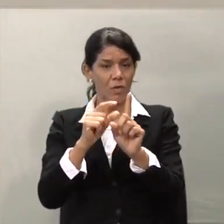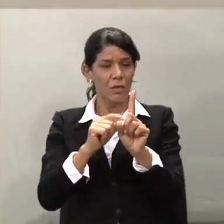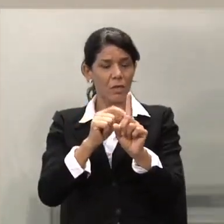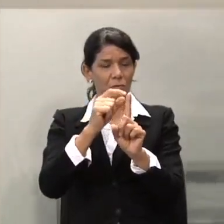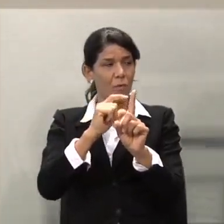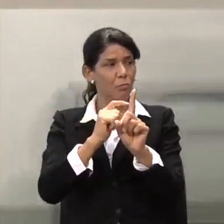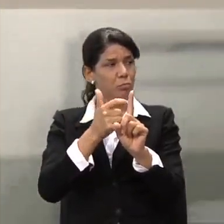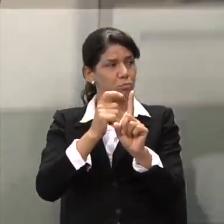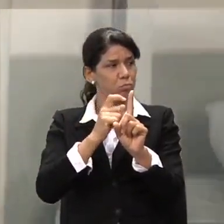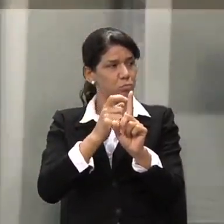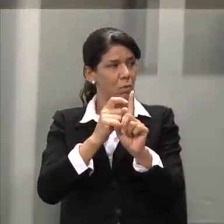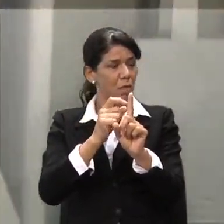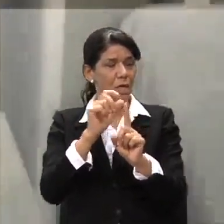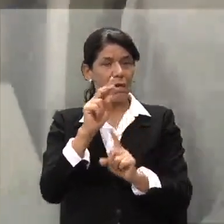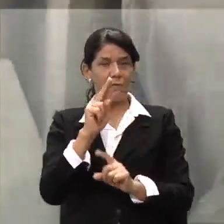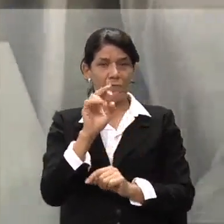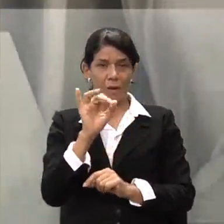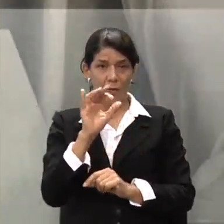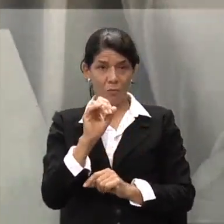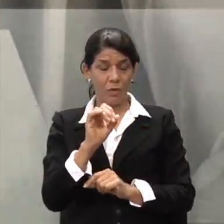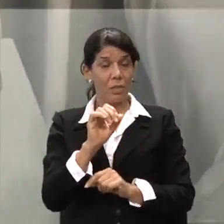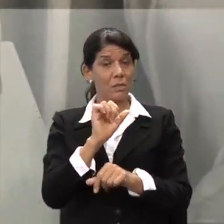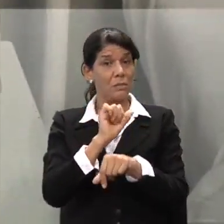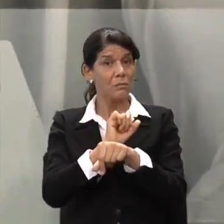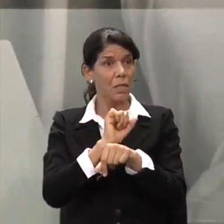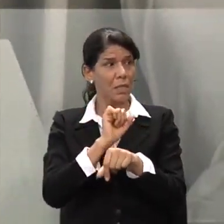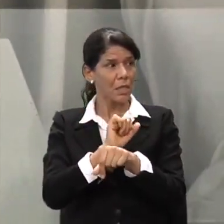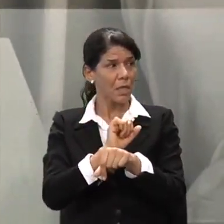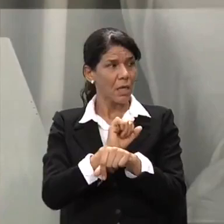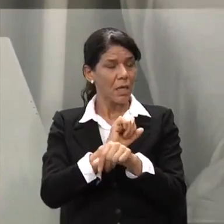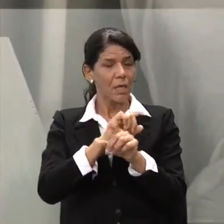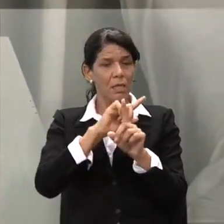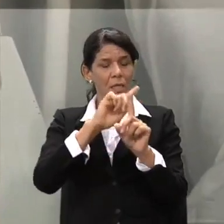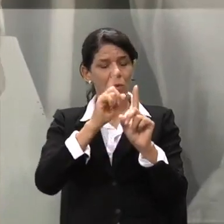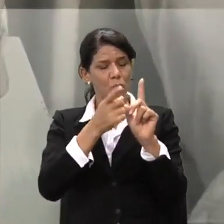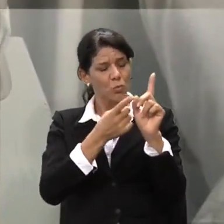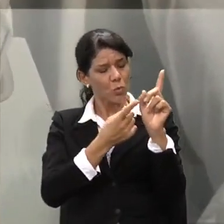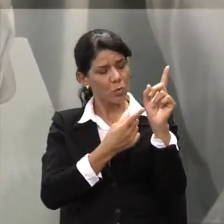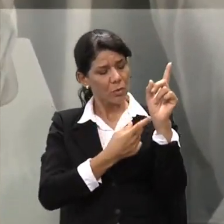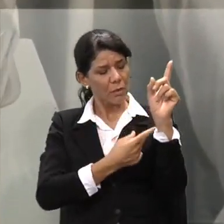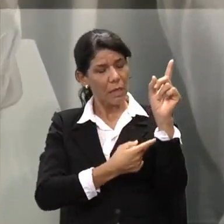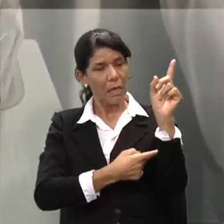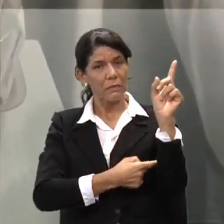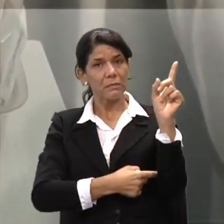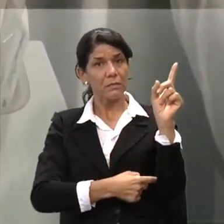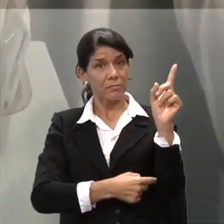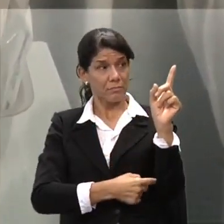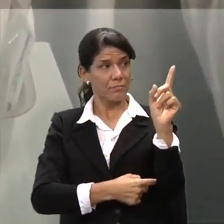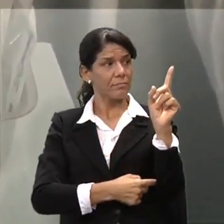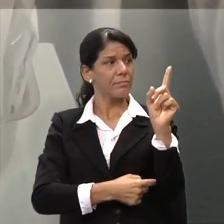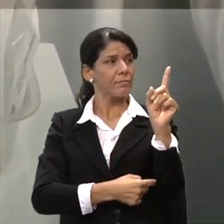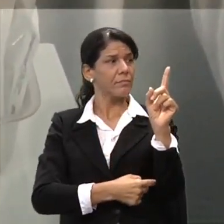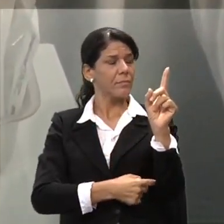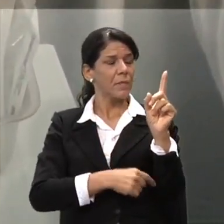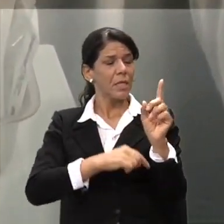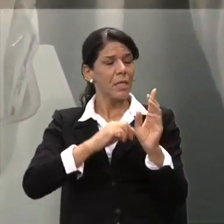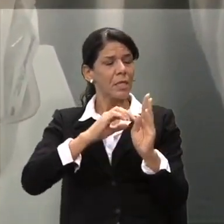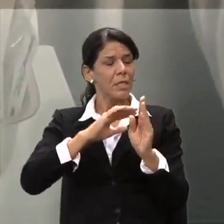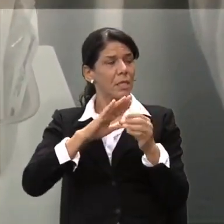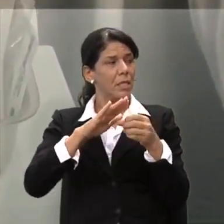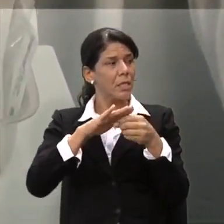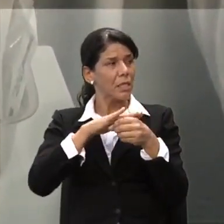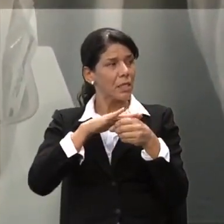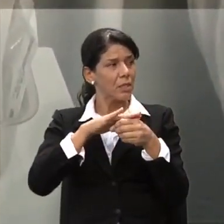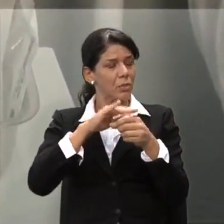do equipo do soro, esperar que o conteúdo do soro preencha todo